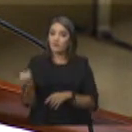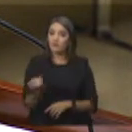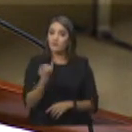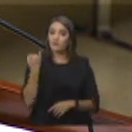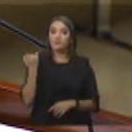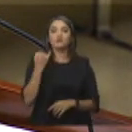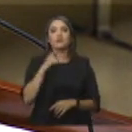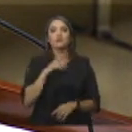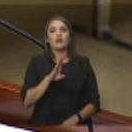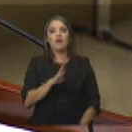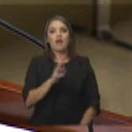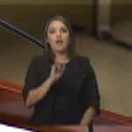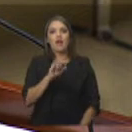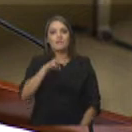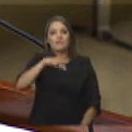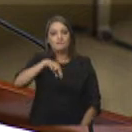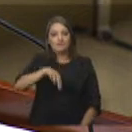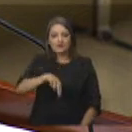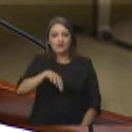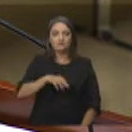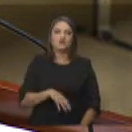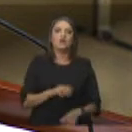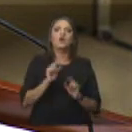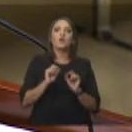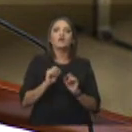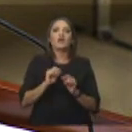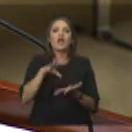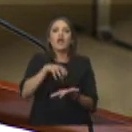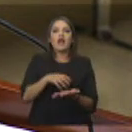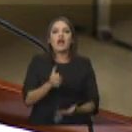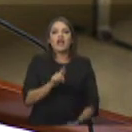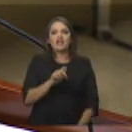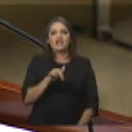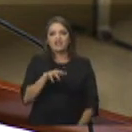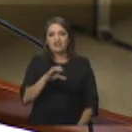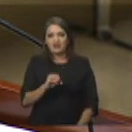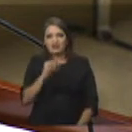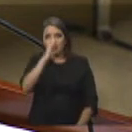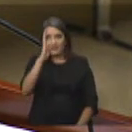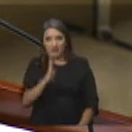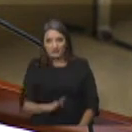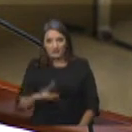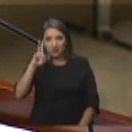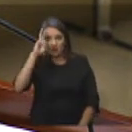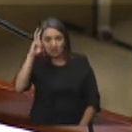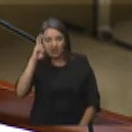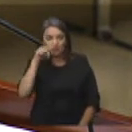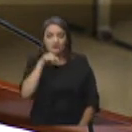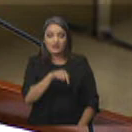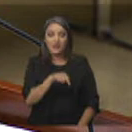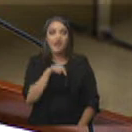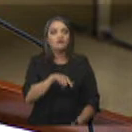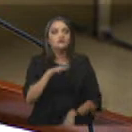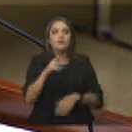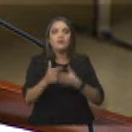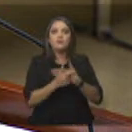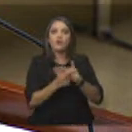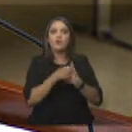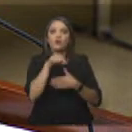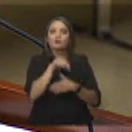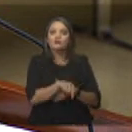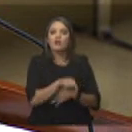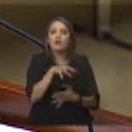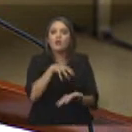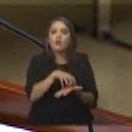para que a ABIN, a Agência Brasileira de Inteligência, possa exercitar a sua função de órgão central